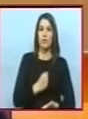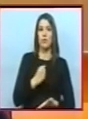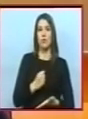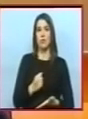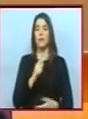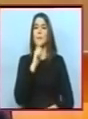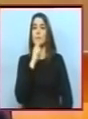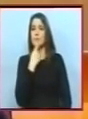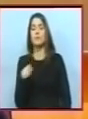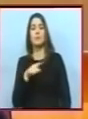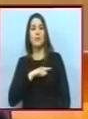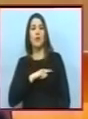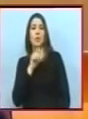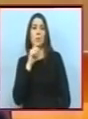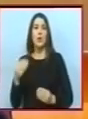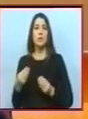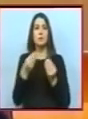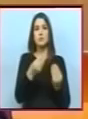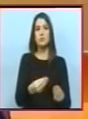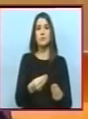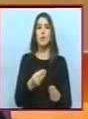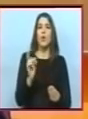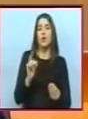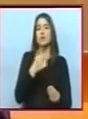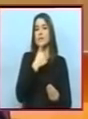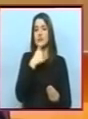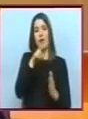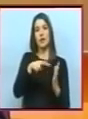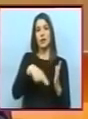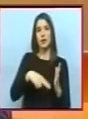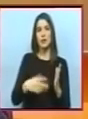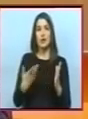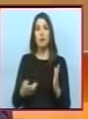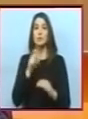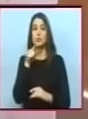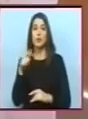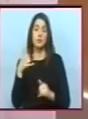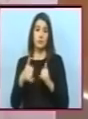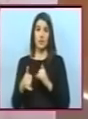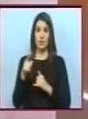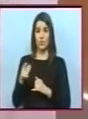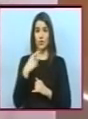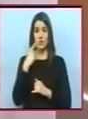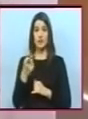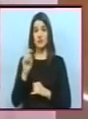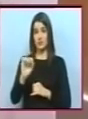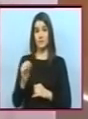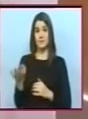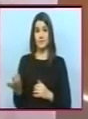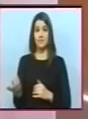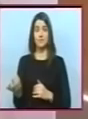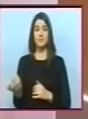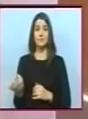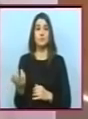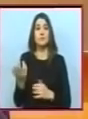Pode ou não ser facultado ao notário a leitura do testamento, e portanto corremos este risco que referiu, de